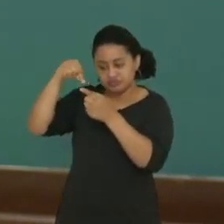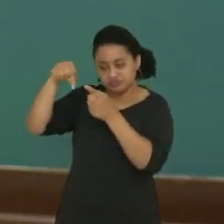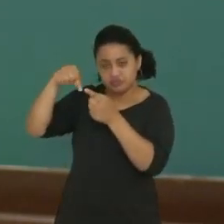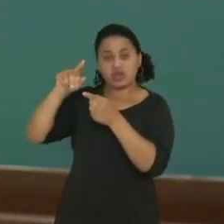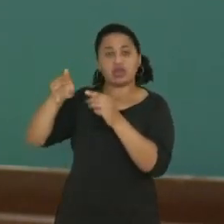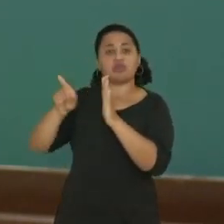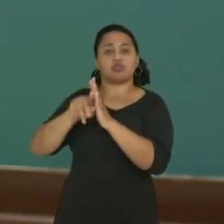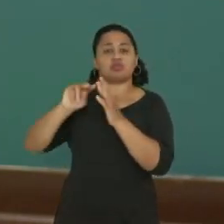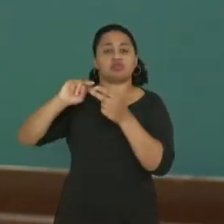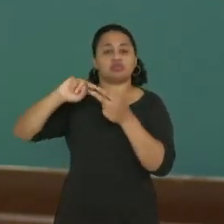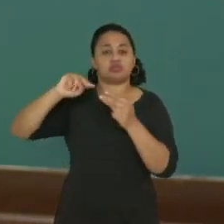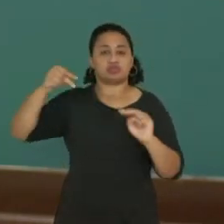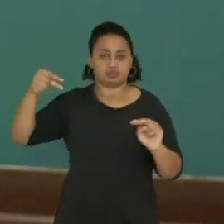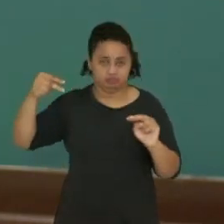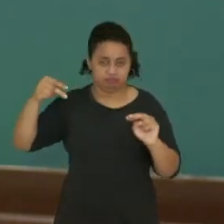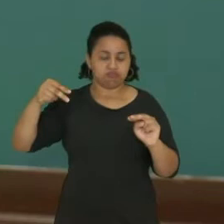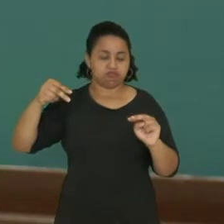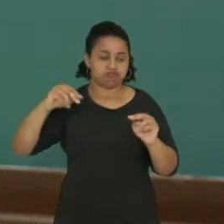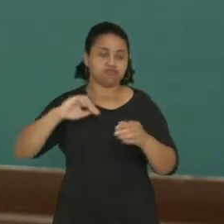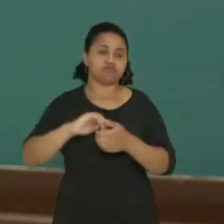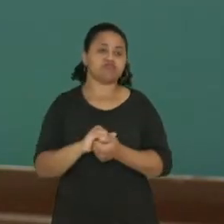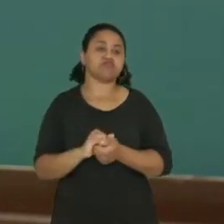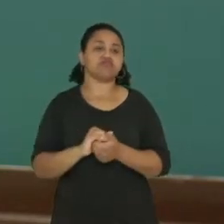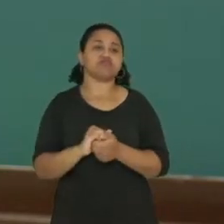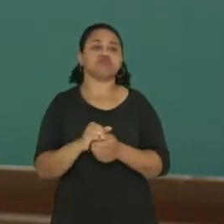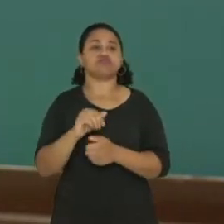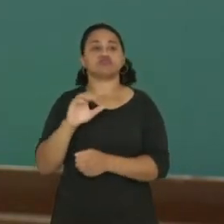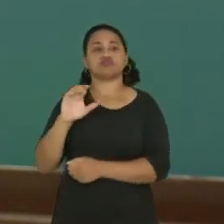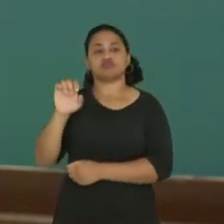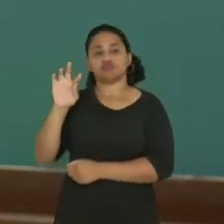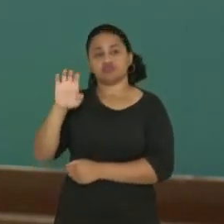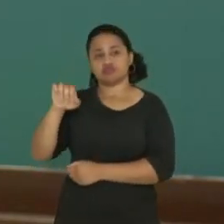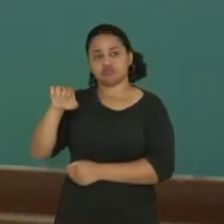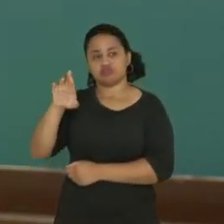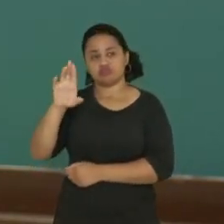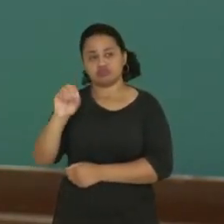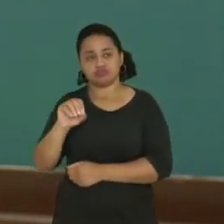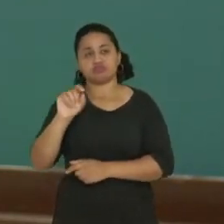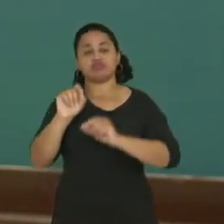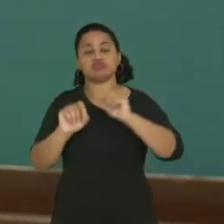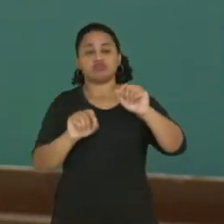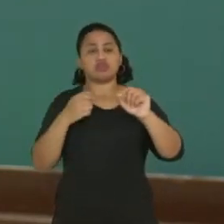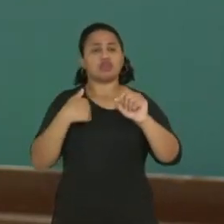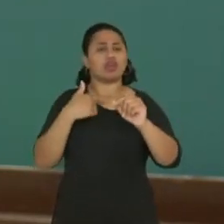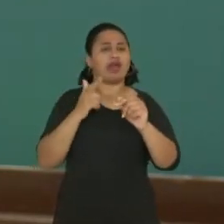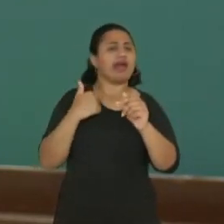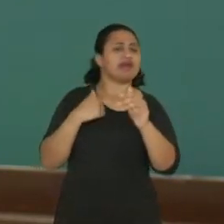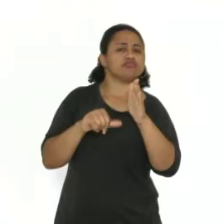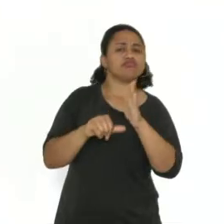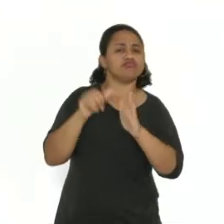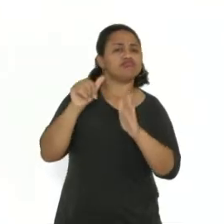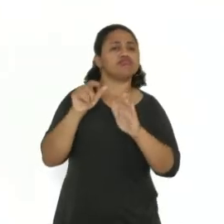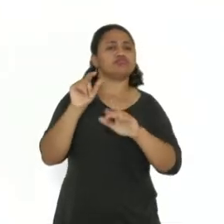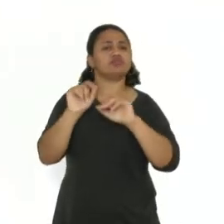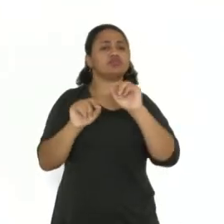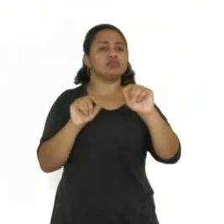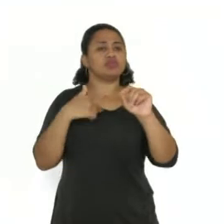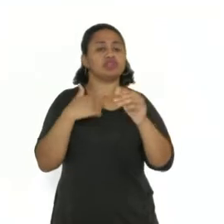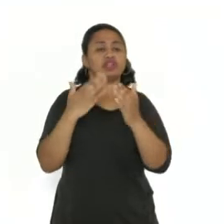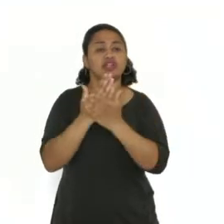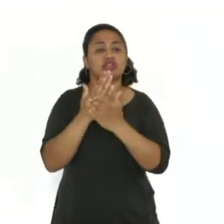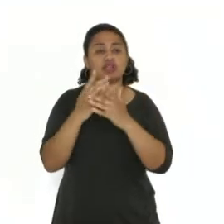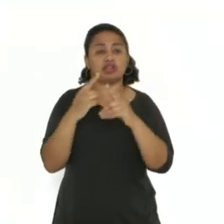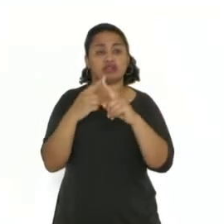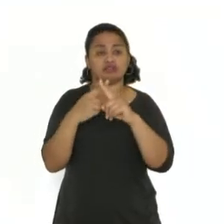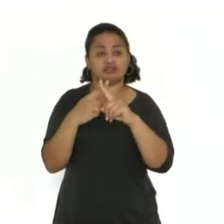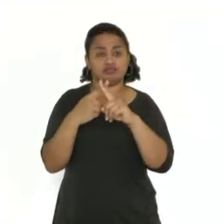DNA. O centrômero, ele é a constrição primária que divide o cromossomo